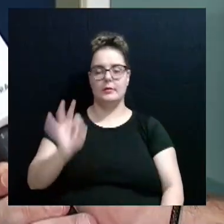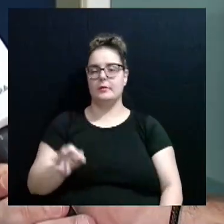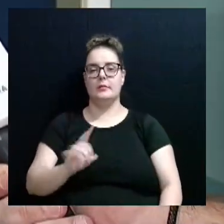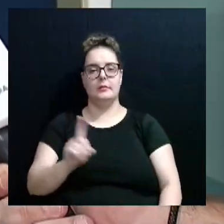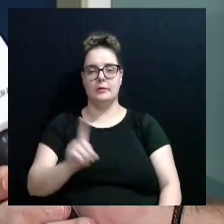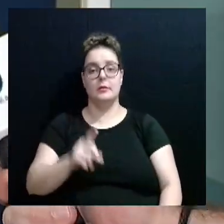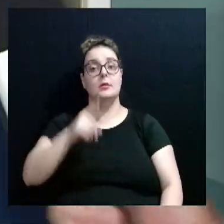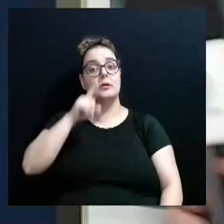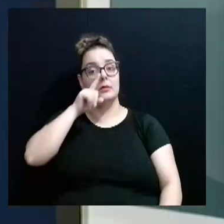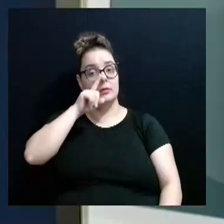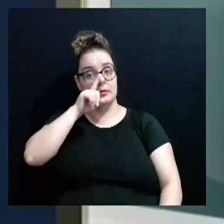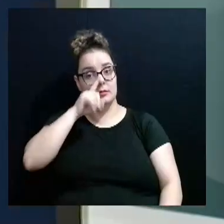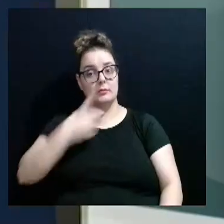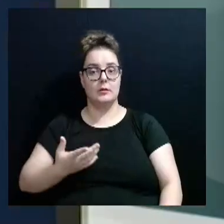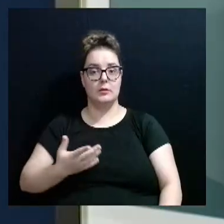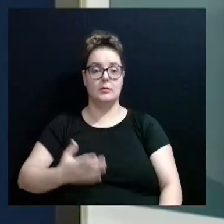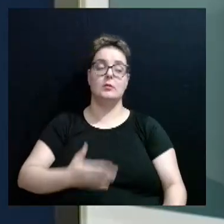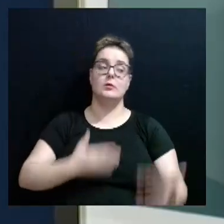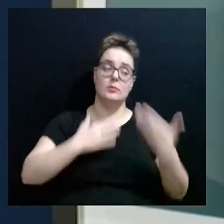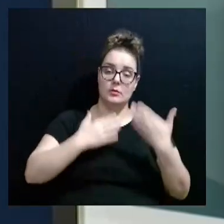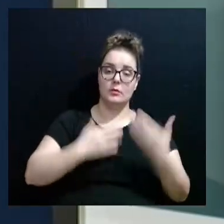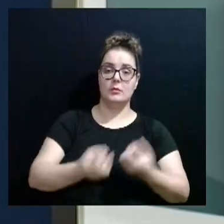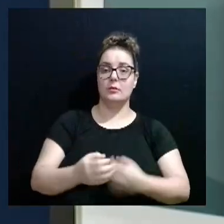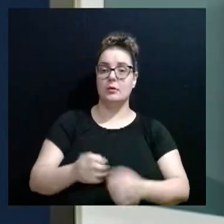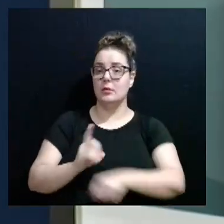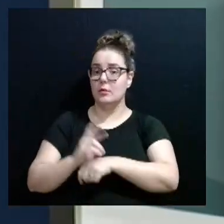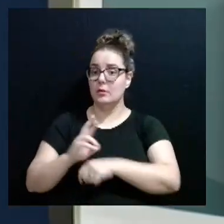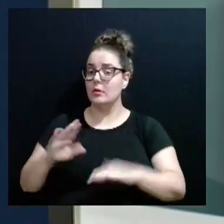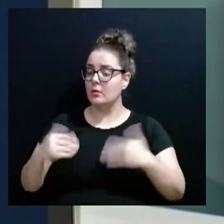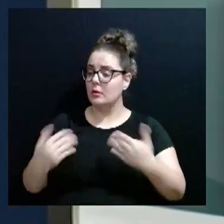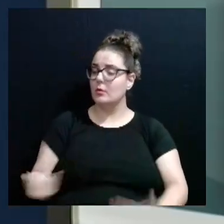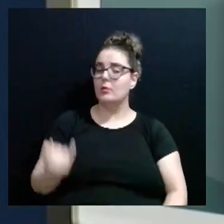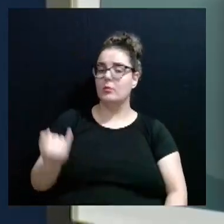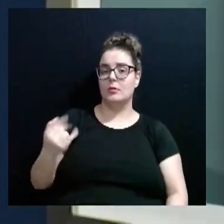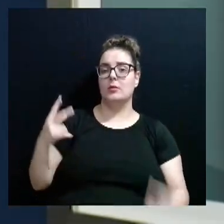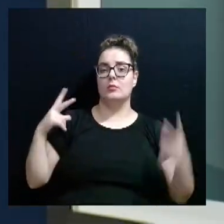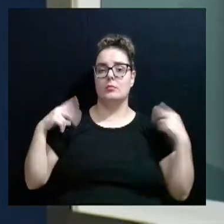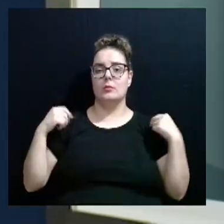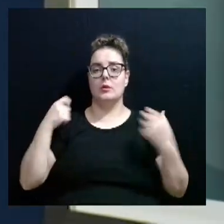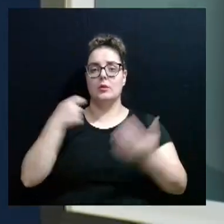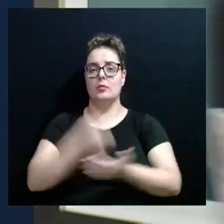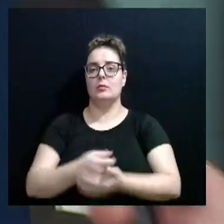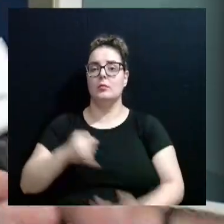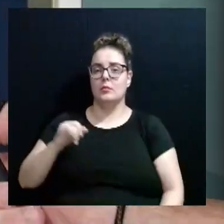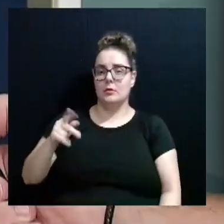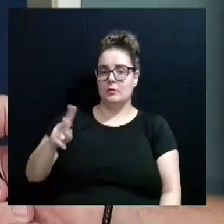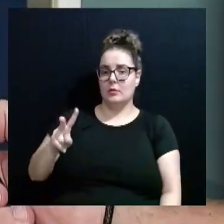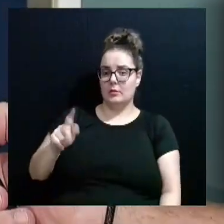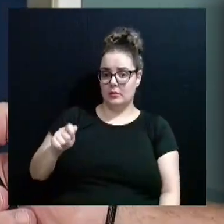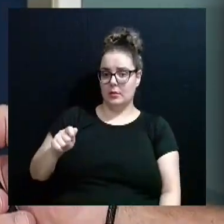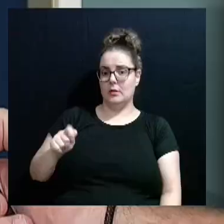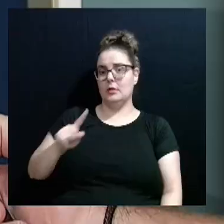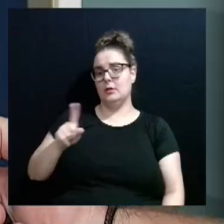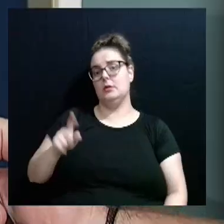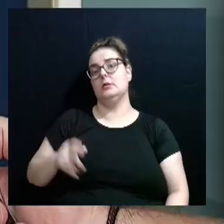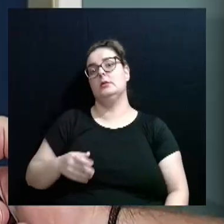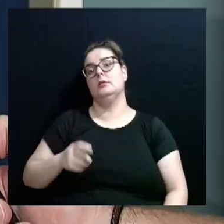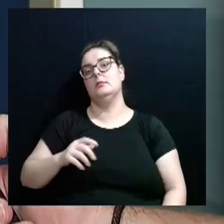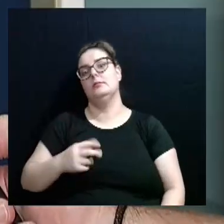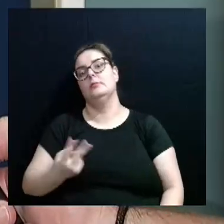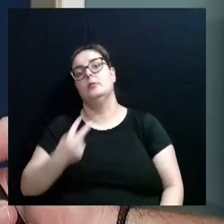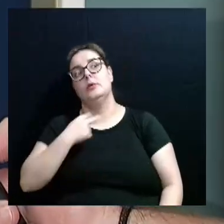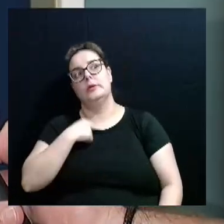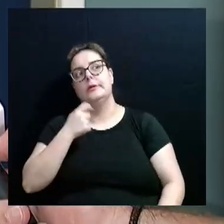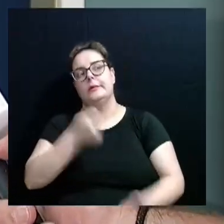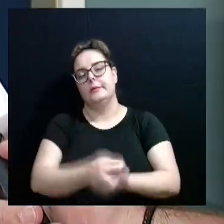sempre dessa informação. E, doutora, a importância dos motoristas pagarem o IPVA, né, não deixar de pagar? A importância